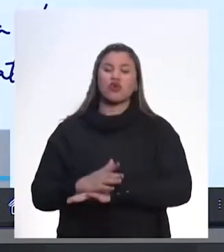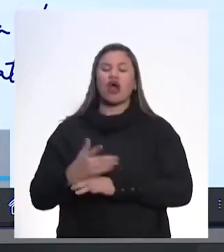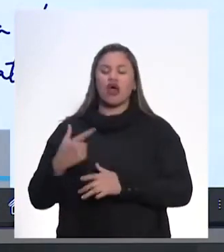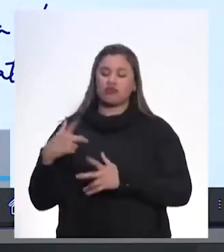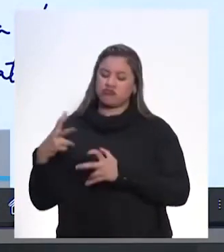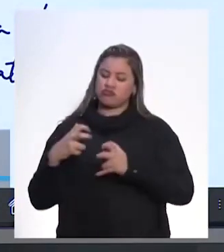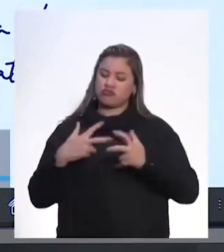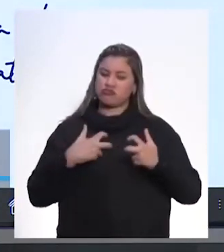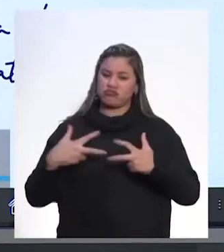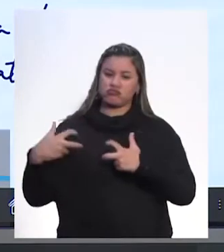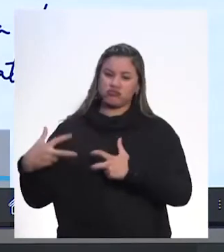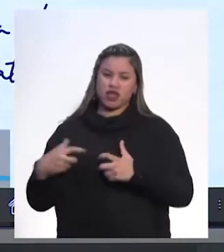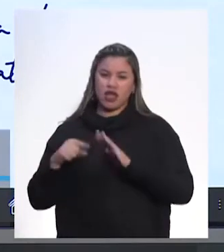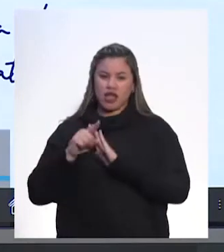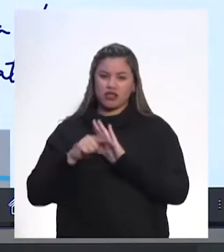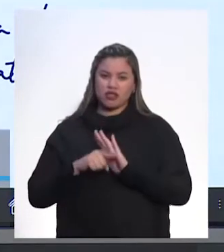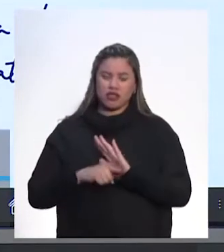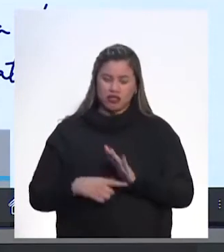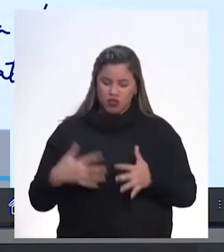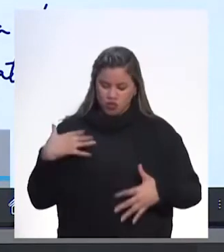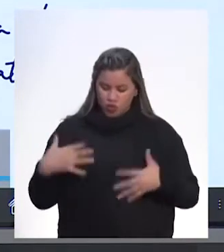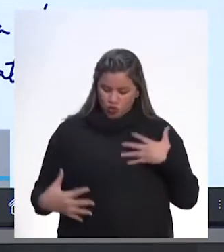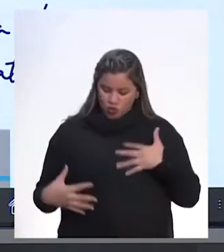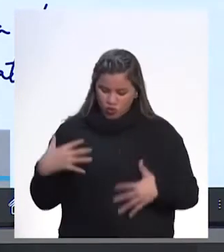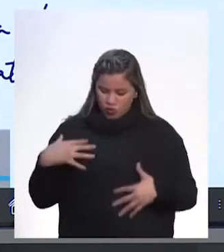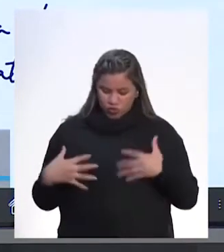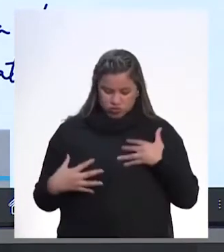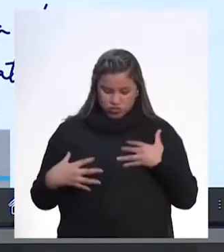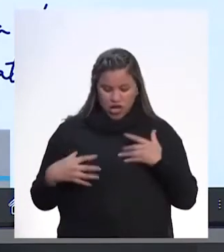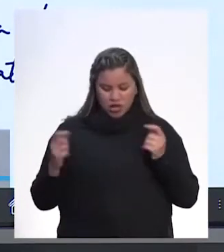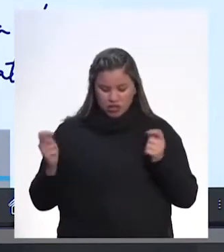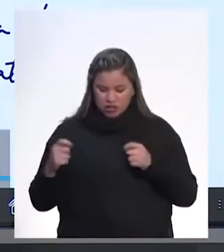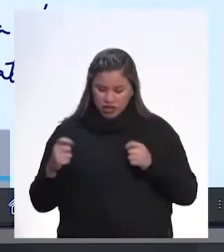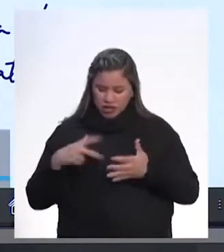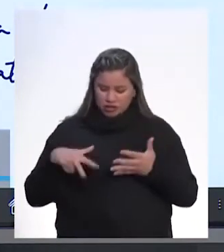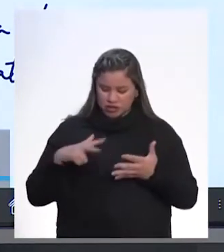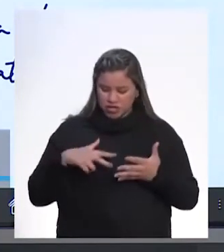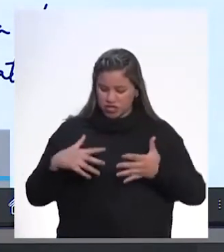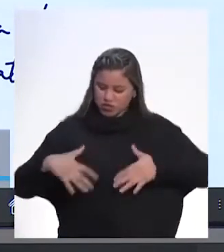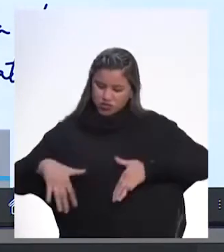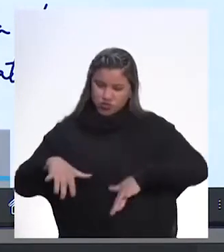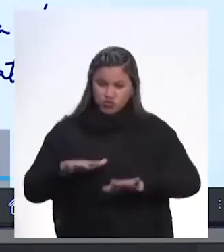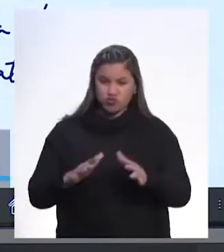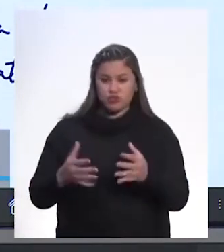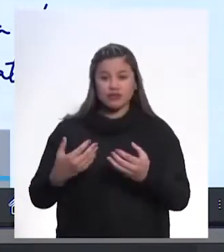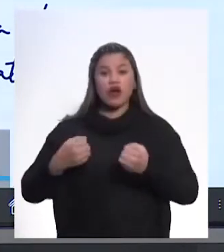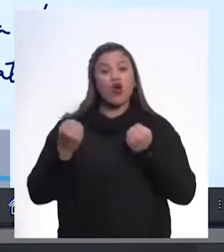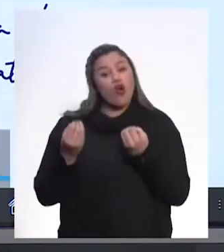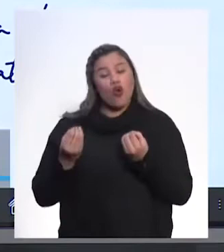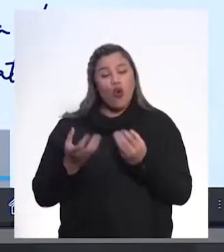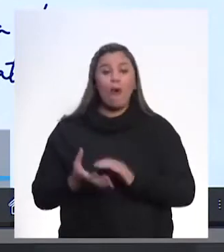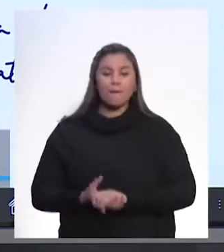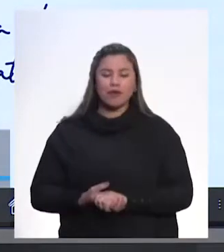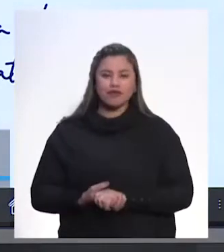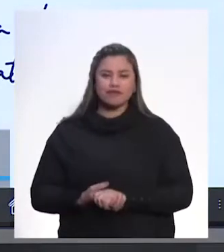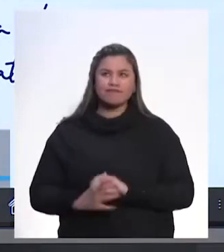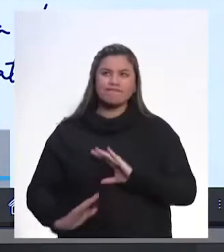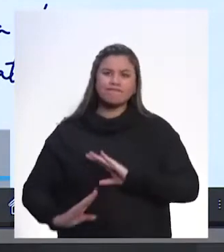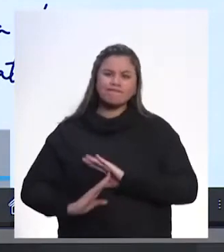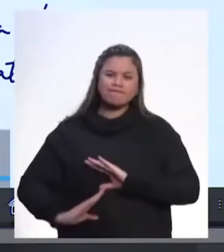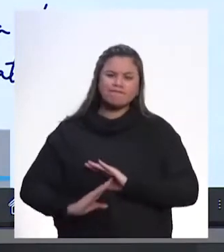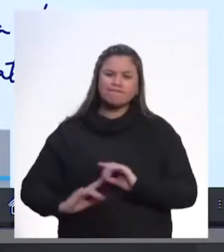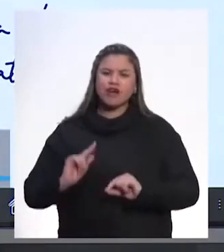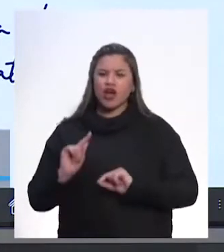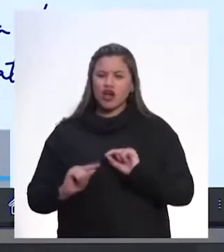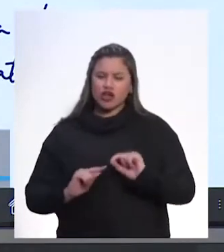descobrir, analisando a anatomia do seu próprio corpo, quais são as possibilidades de movimento do seu corpo. Ou seja, o que te limita?